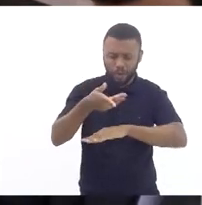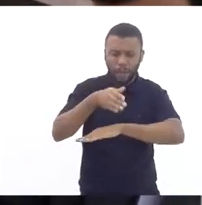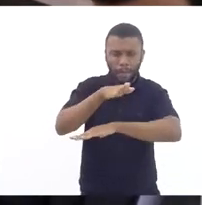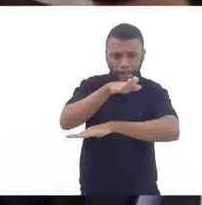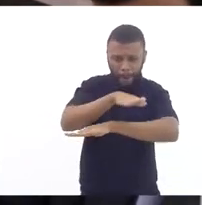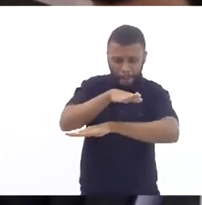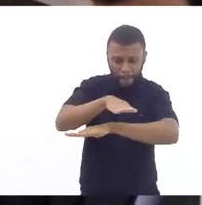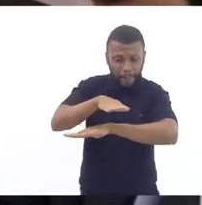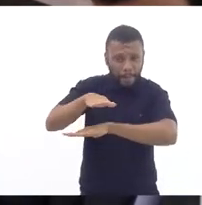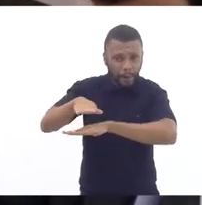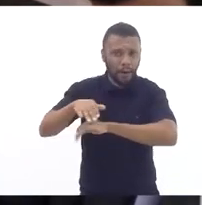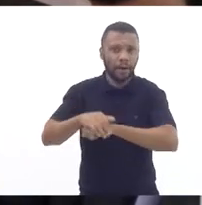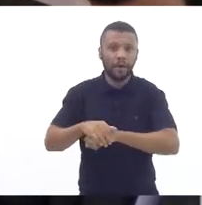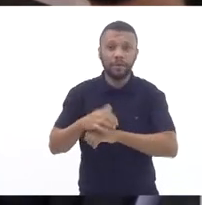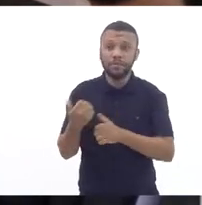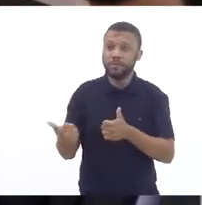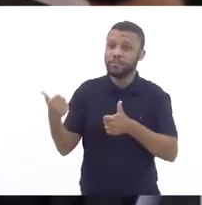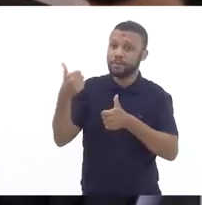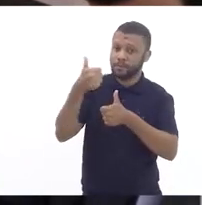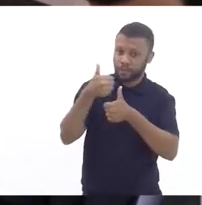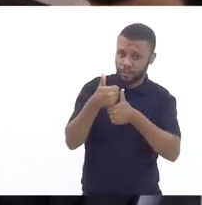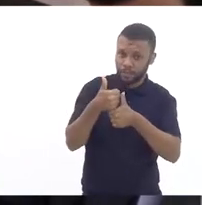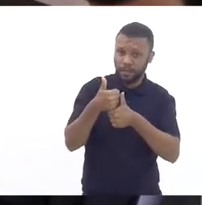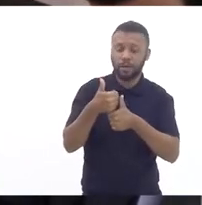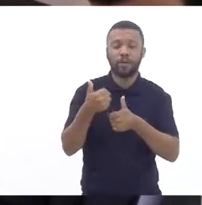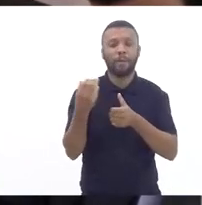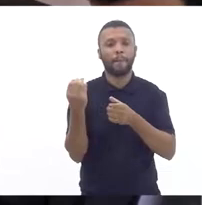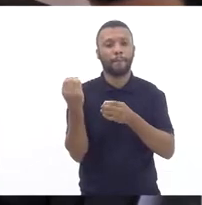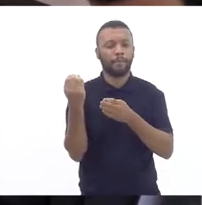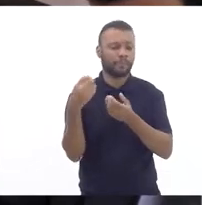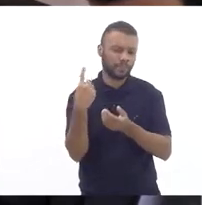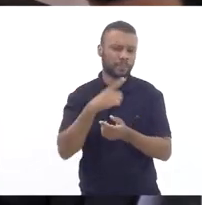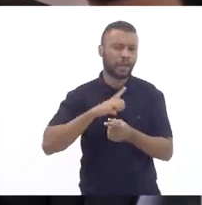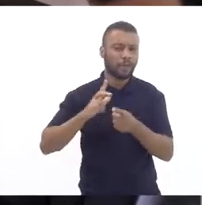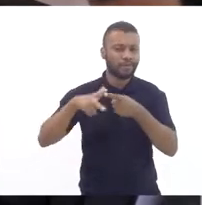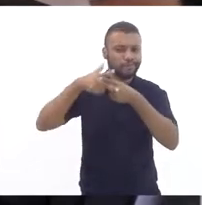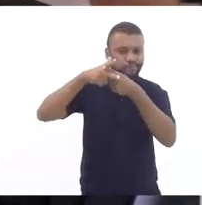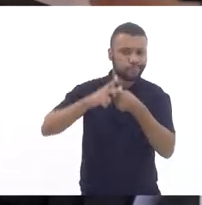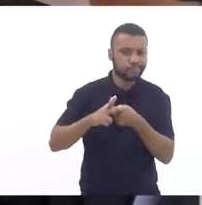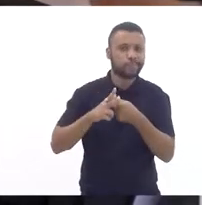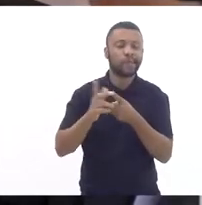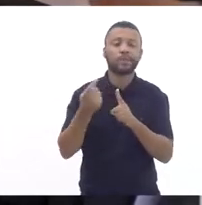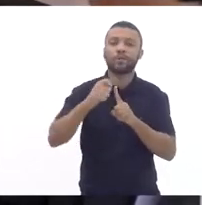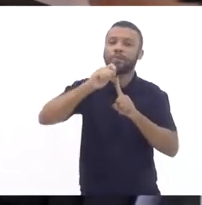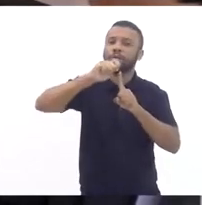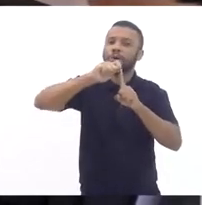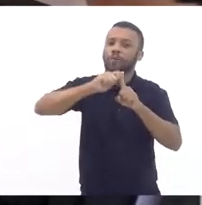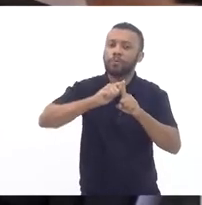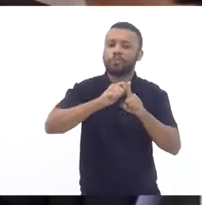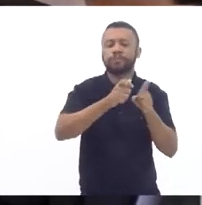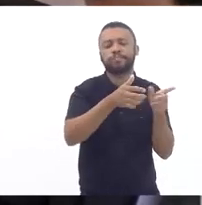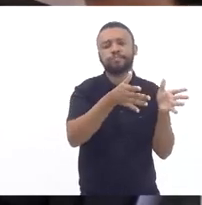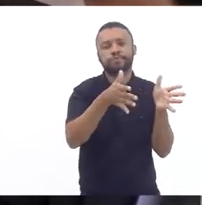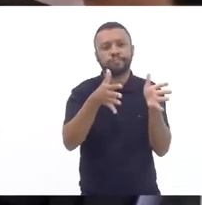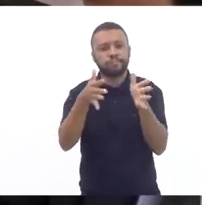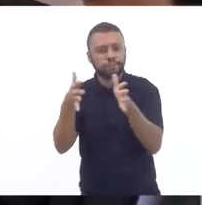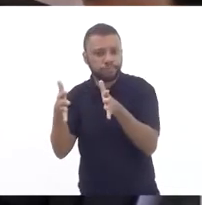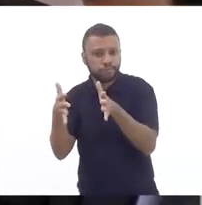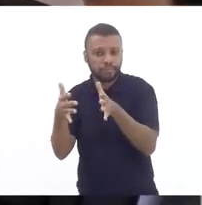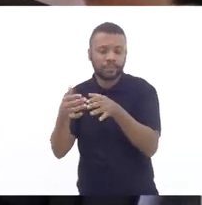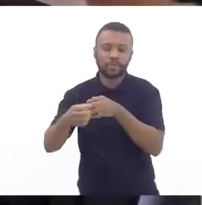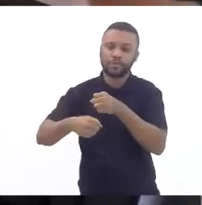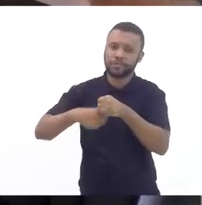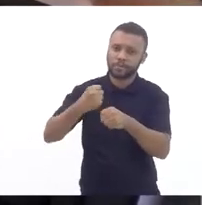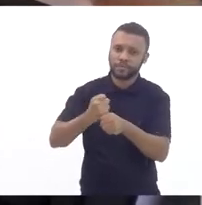substituição, colocação de brita. Temos essa programação que é feita mensalmente, isso para o ano, todo ano nós